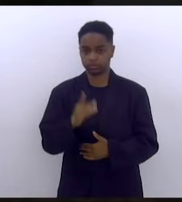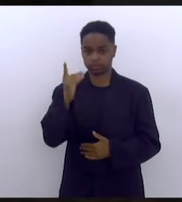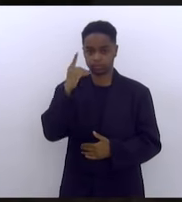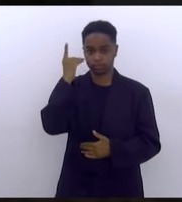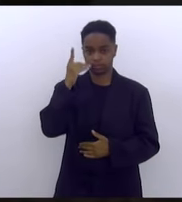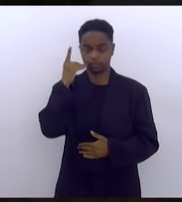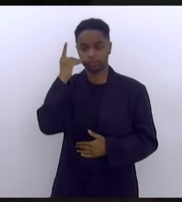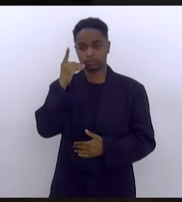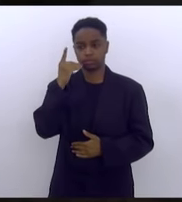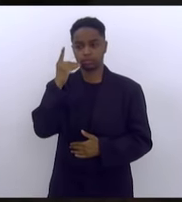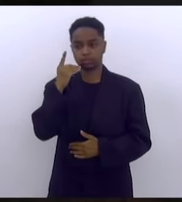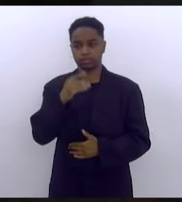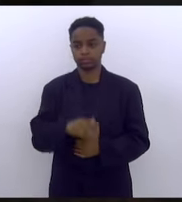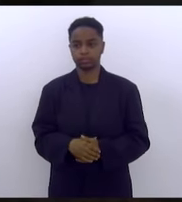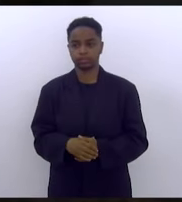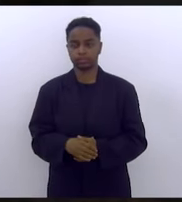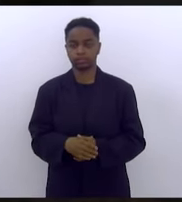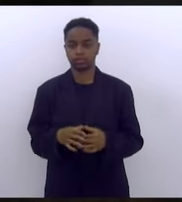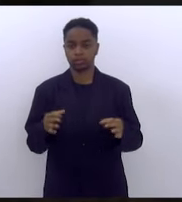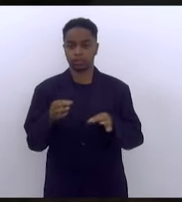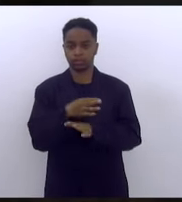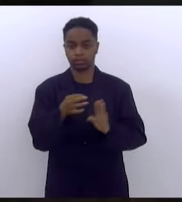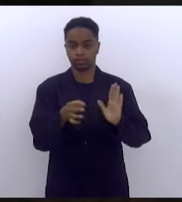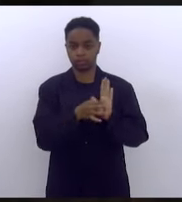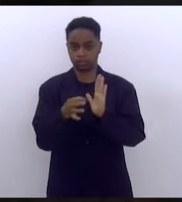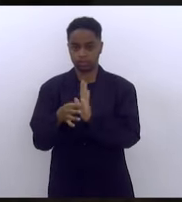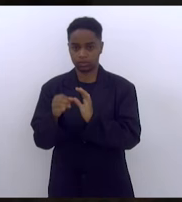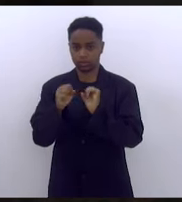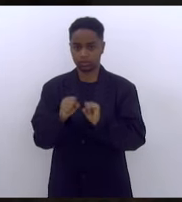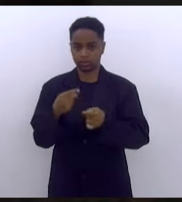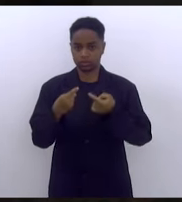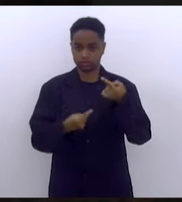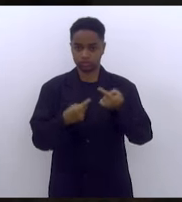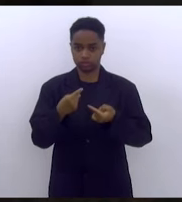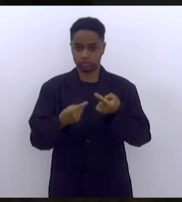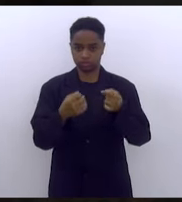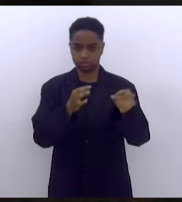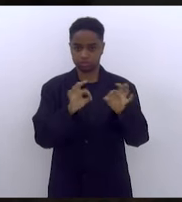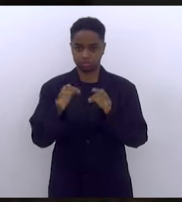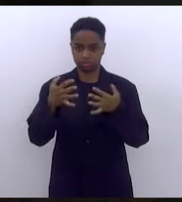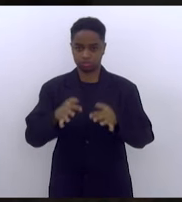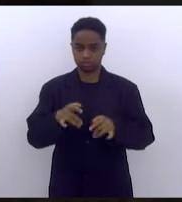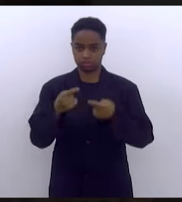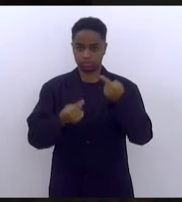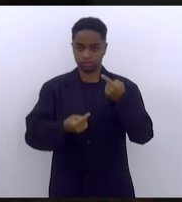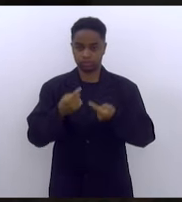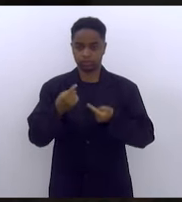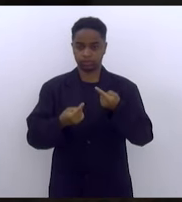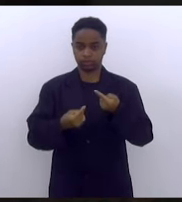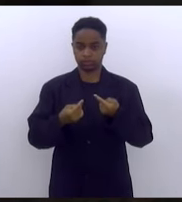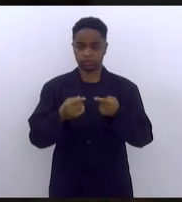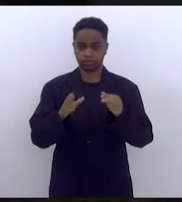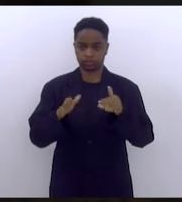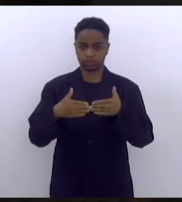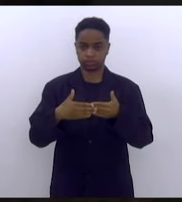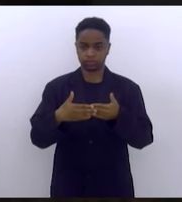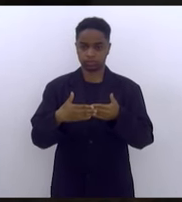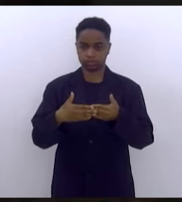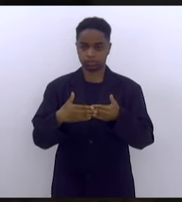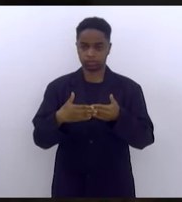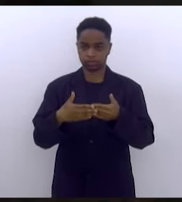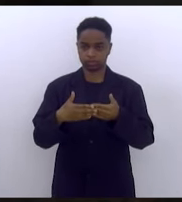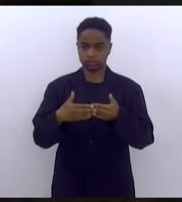deputada. Com os pareceres emitidos, em discussão, não havendo mais quem queira discutir, encerrada a